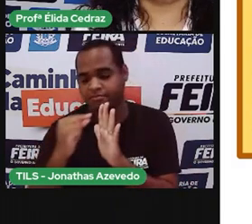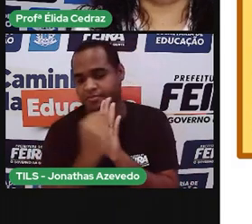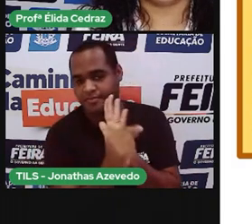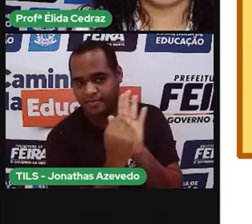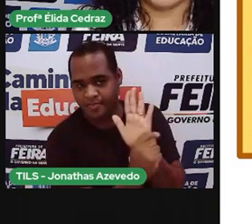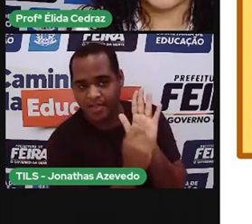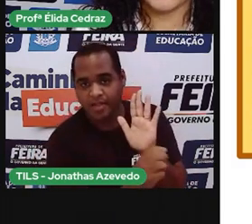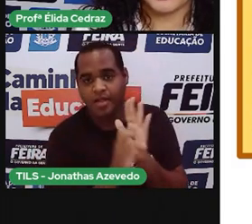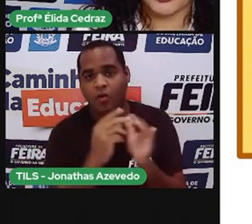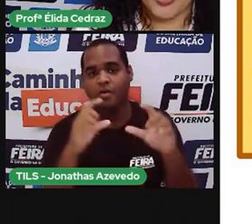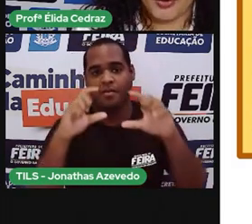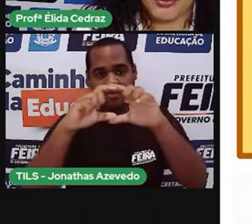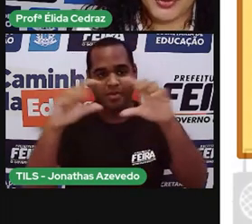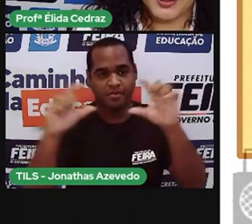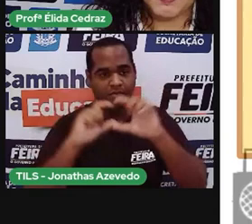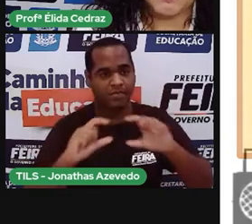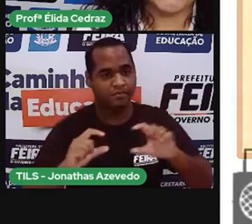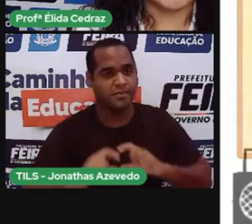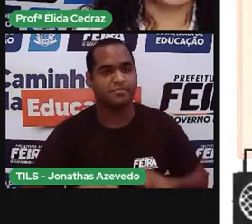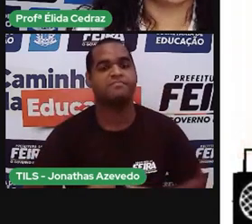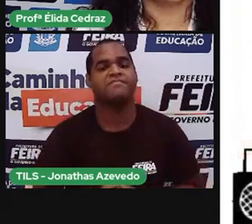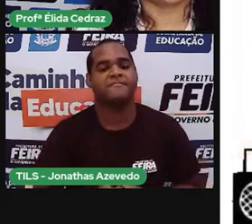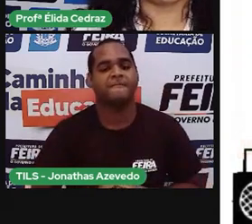verso e estrofe.